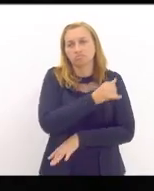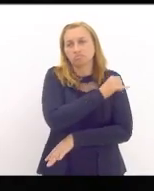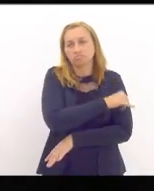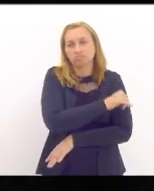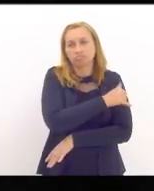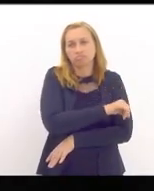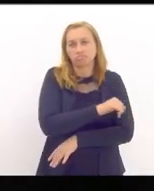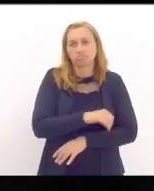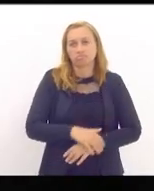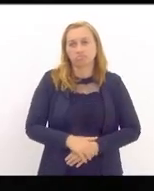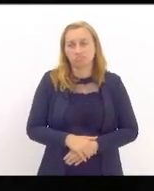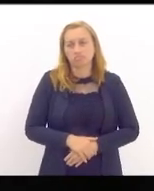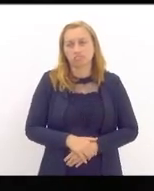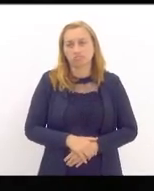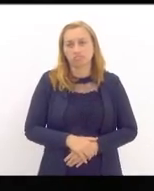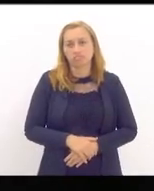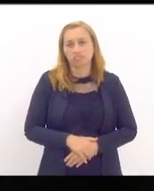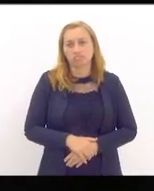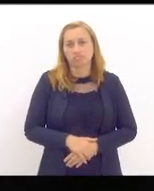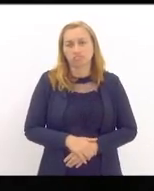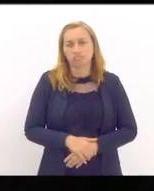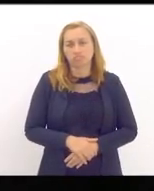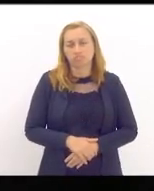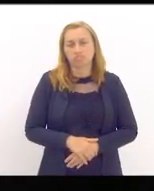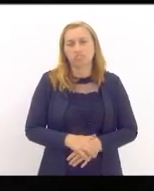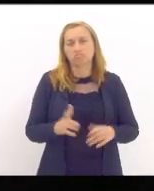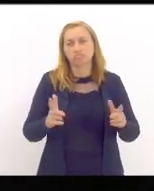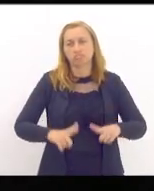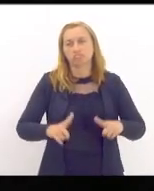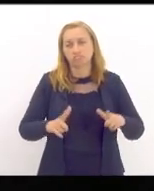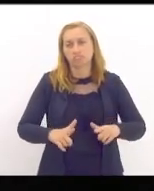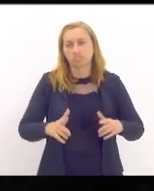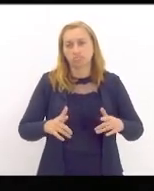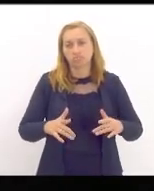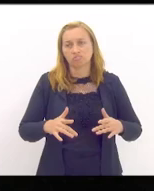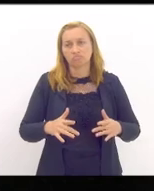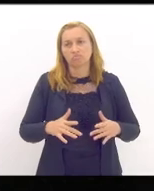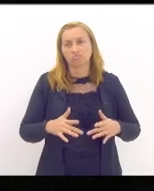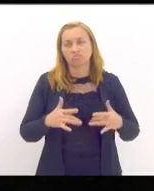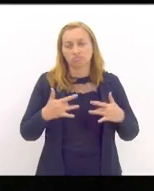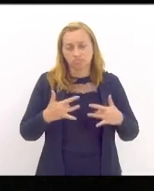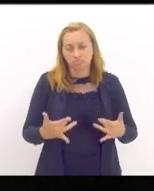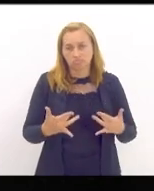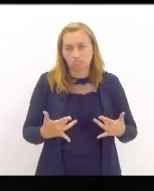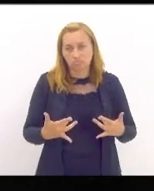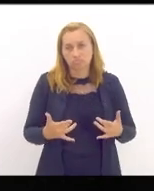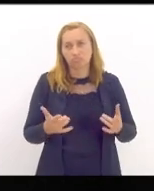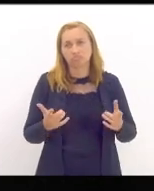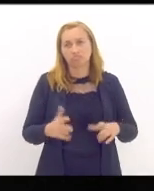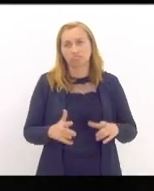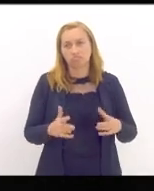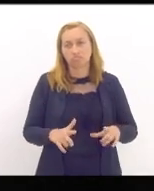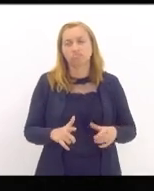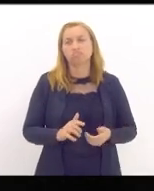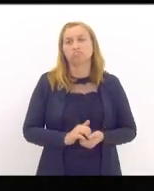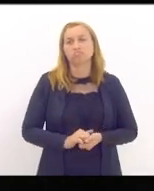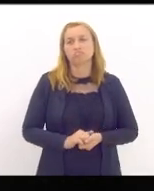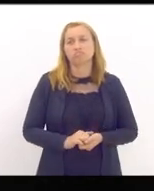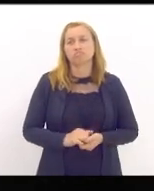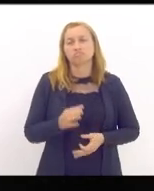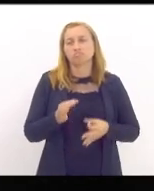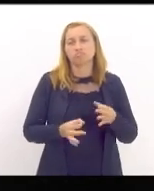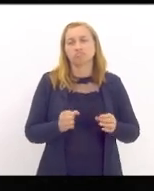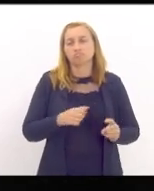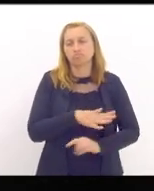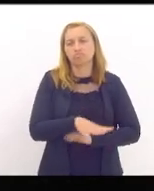de Janeiro ou seja aquela aquele espaço fraterno porque eles passa solidário e aquele espaço acima de tudo com